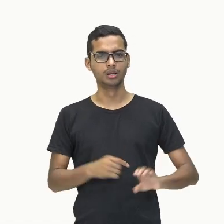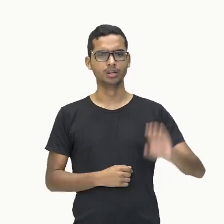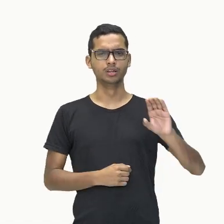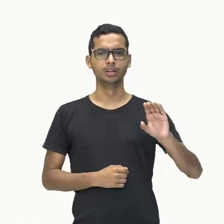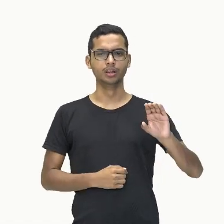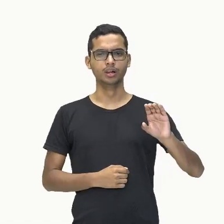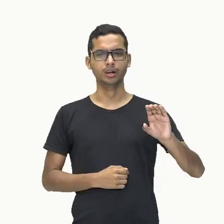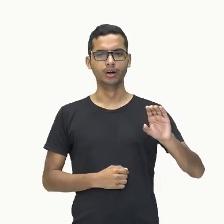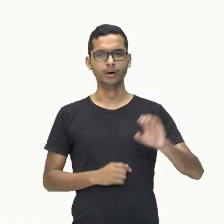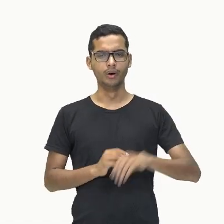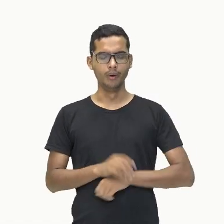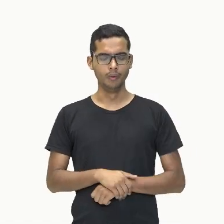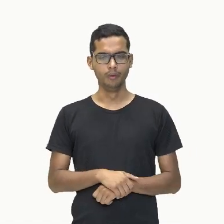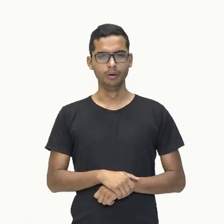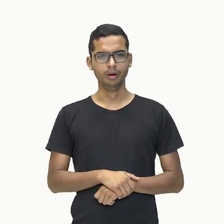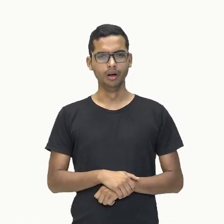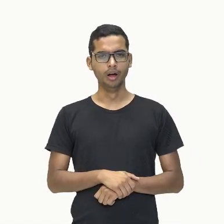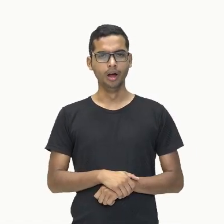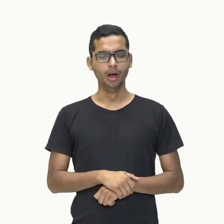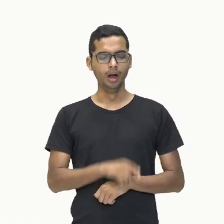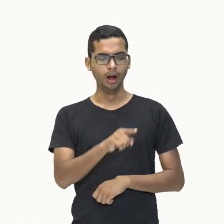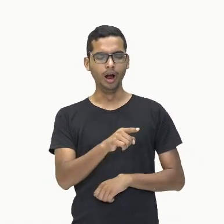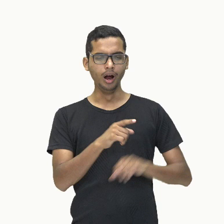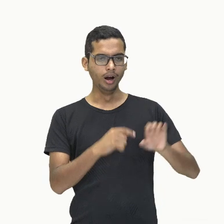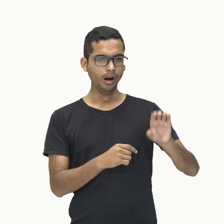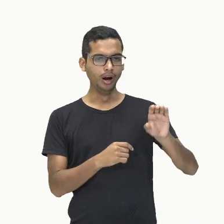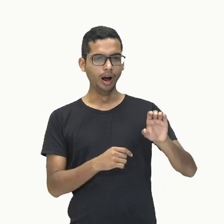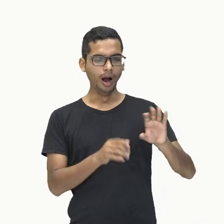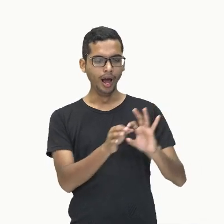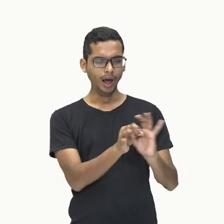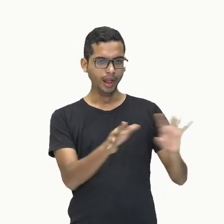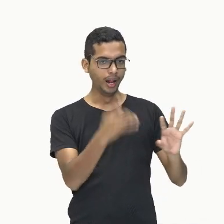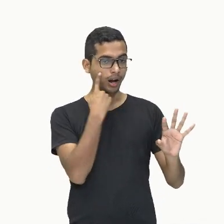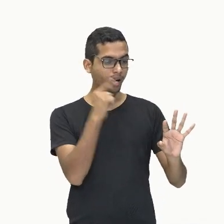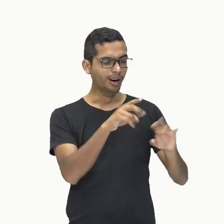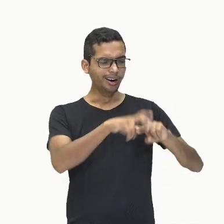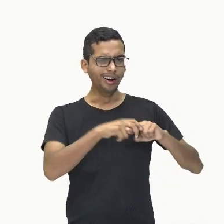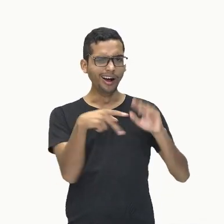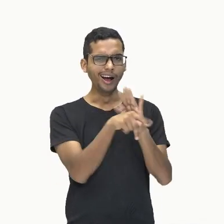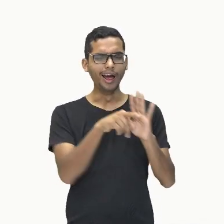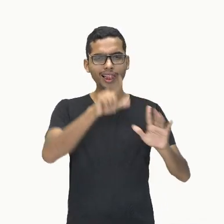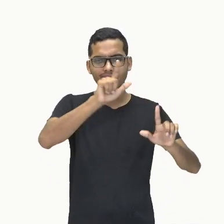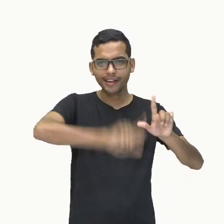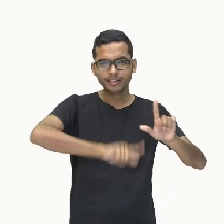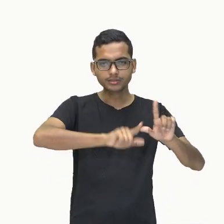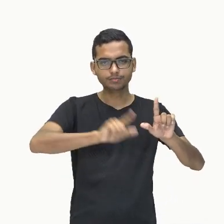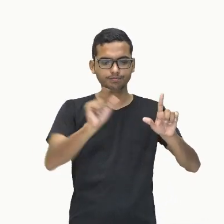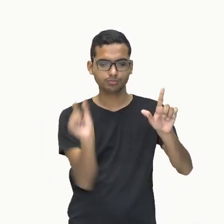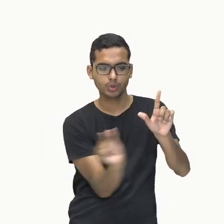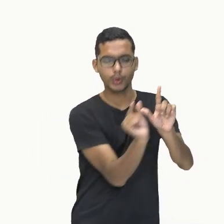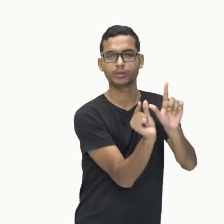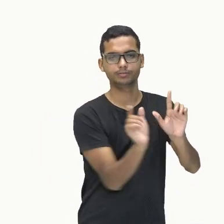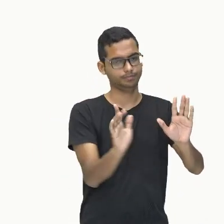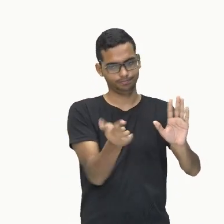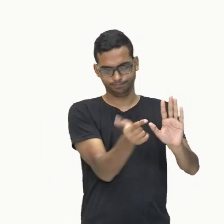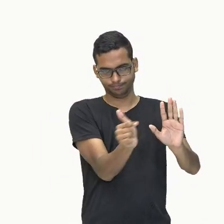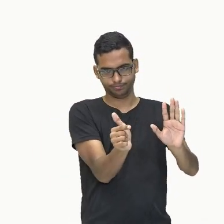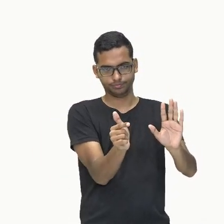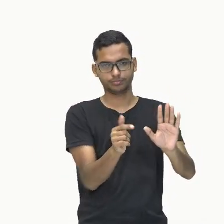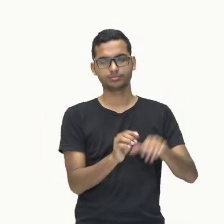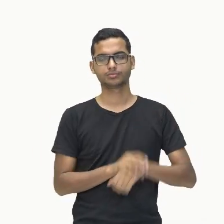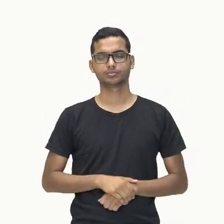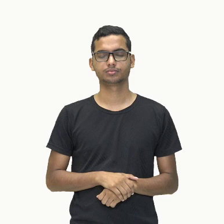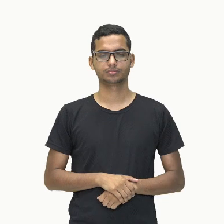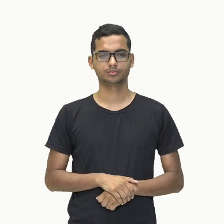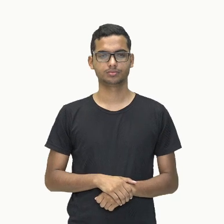nós chamamos aí de termo independente, né? Porque não tem nenhuma letrinha associada a ele, não tem nenhuma incógnita, na verdade,